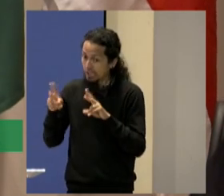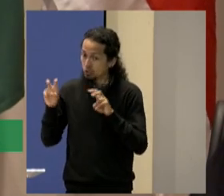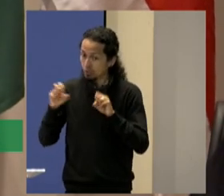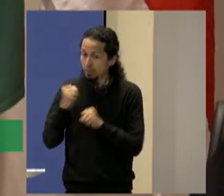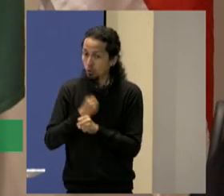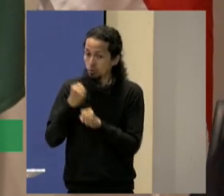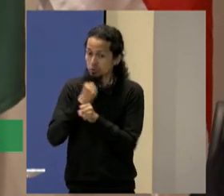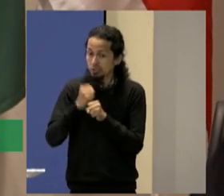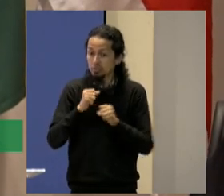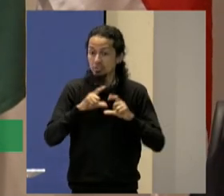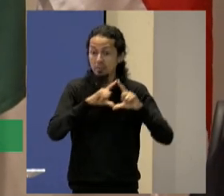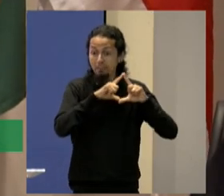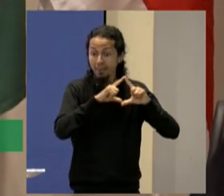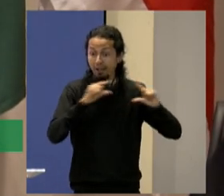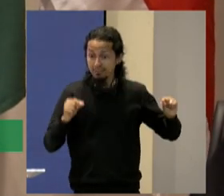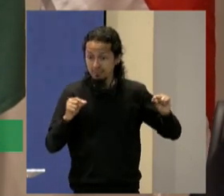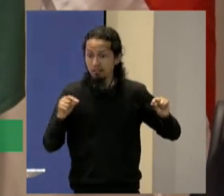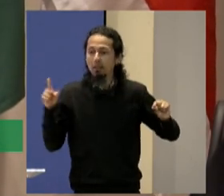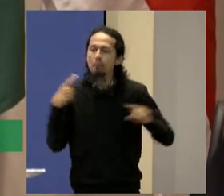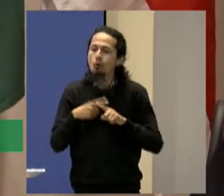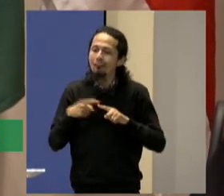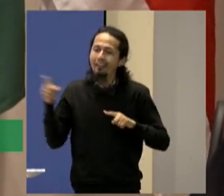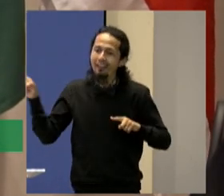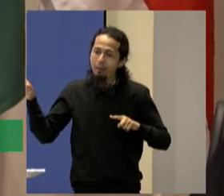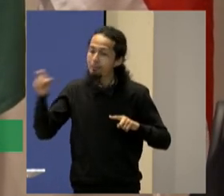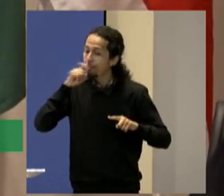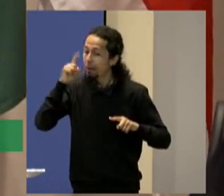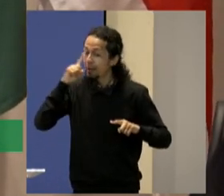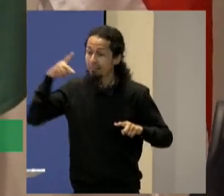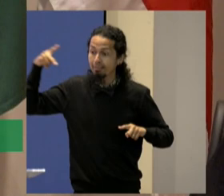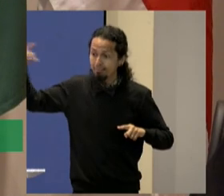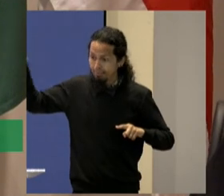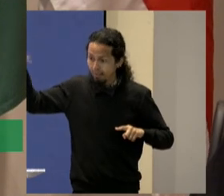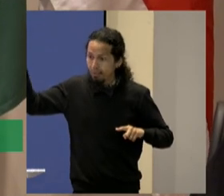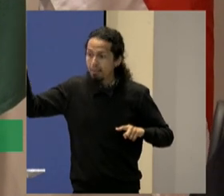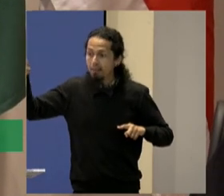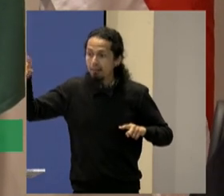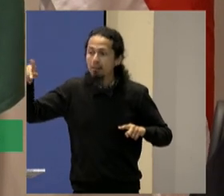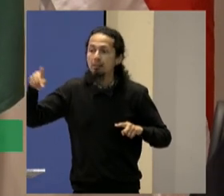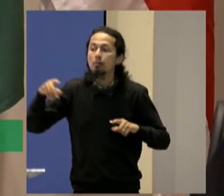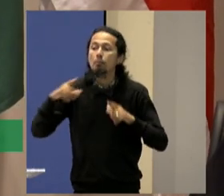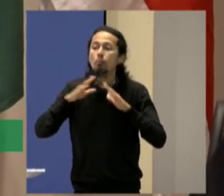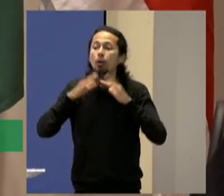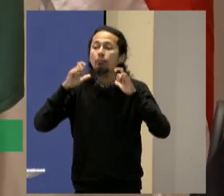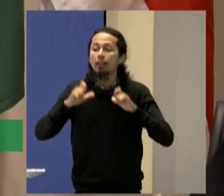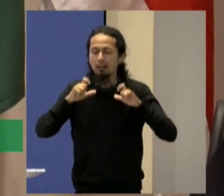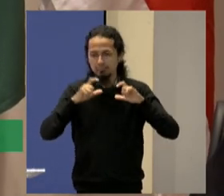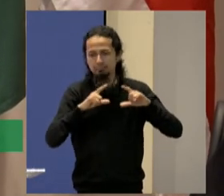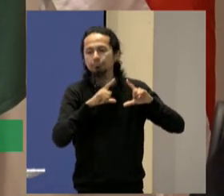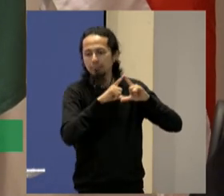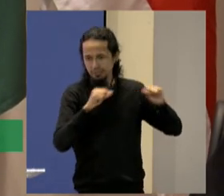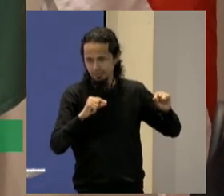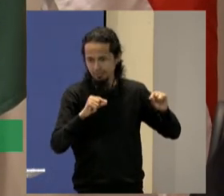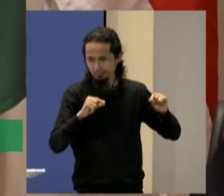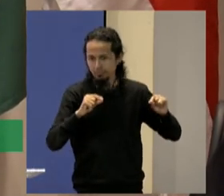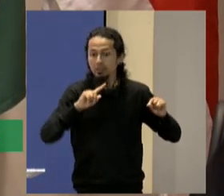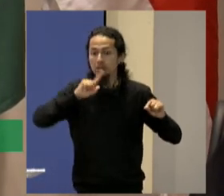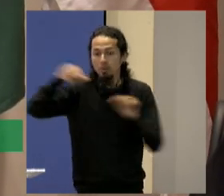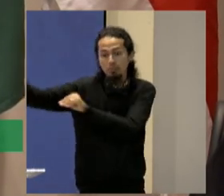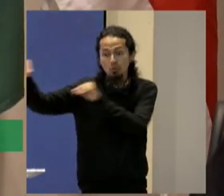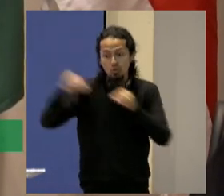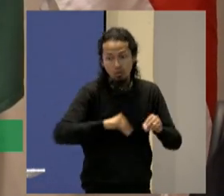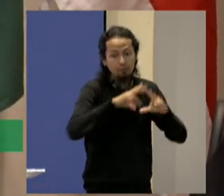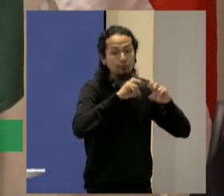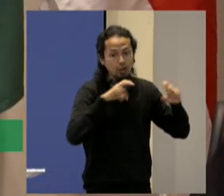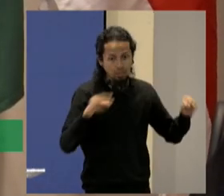conhecem em Brasília, até a vinda para Florianópolis e a importância da educação na vida da Juliana, porque a Juliana